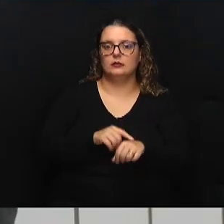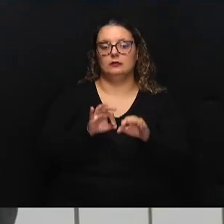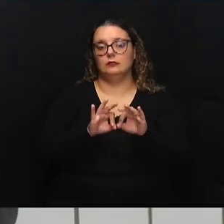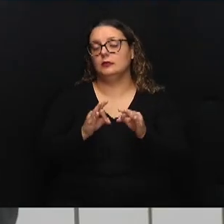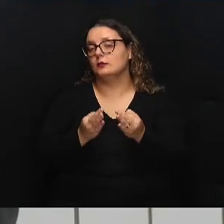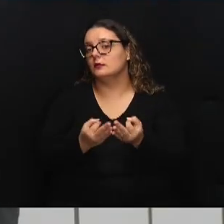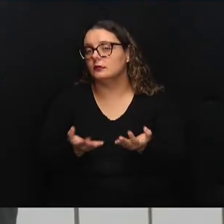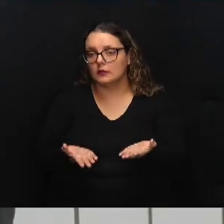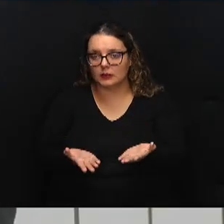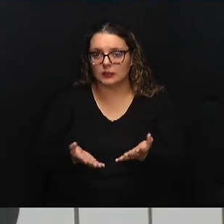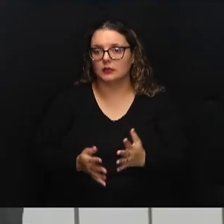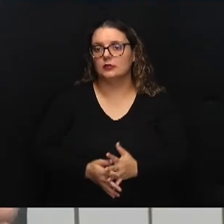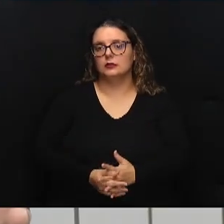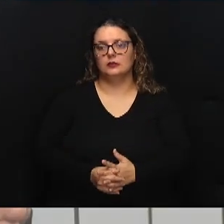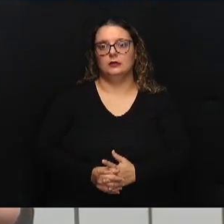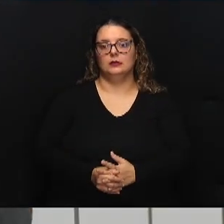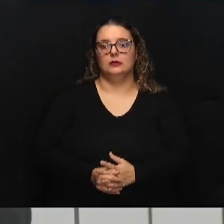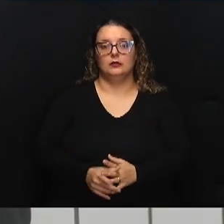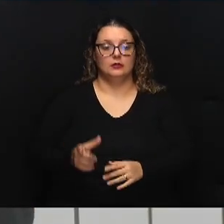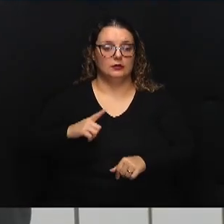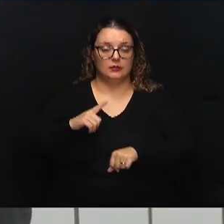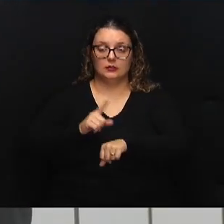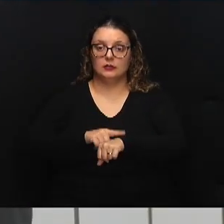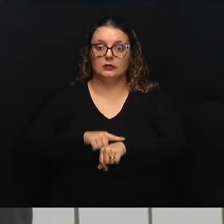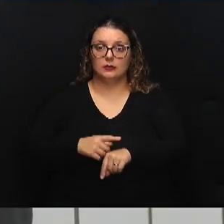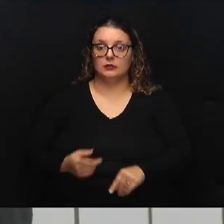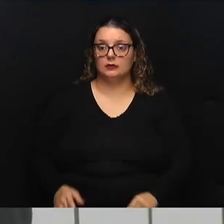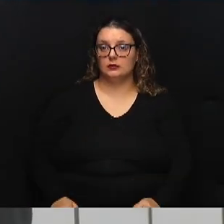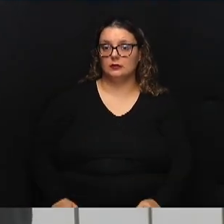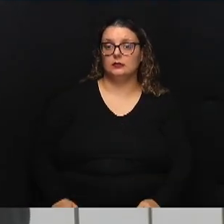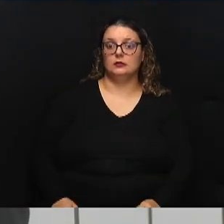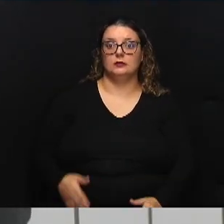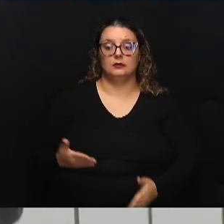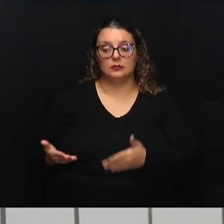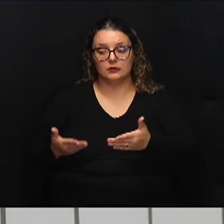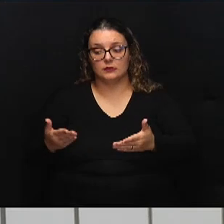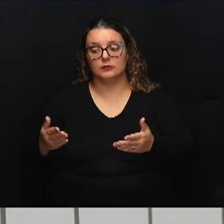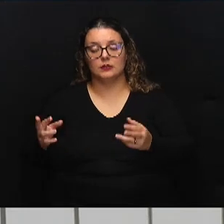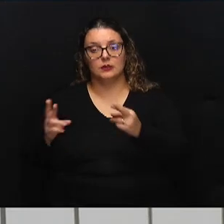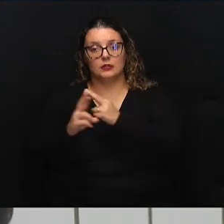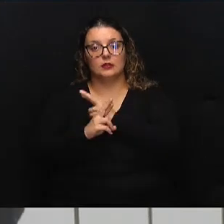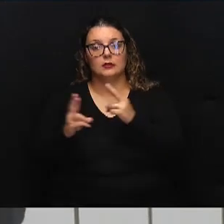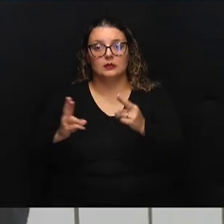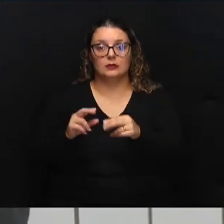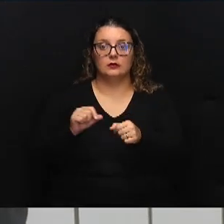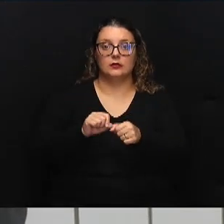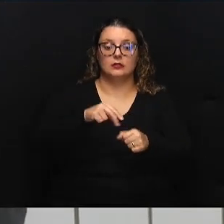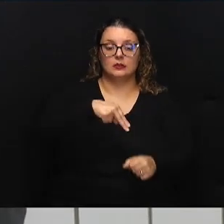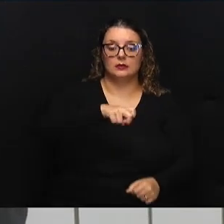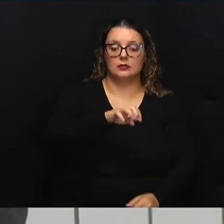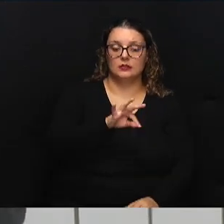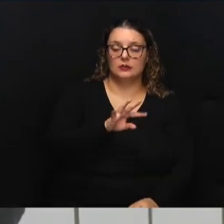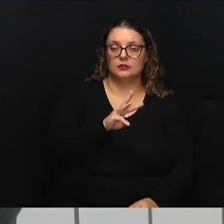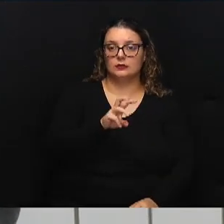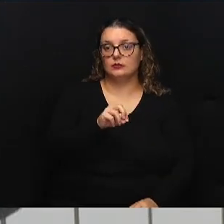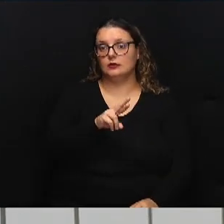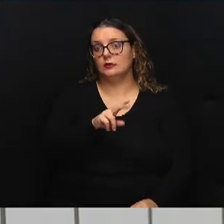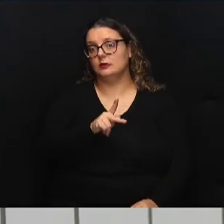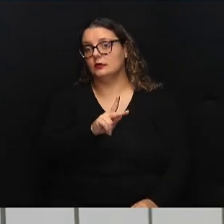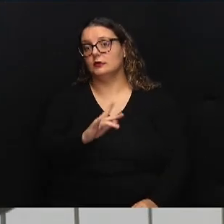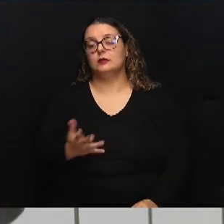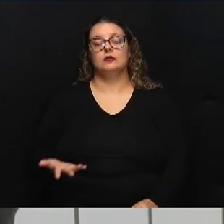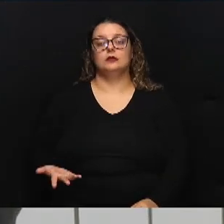família, você também ter tempo de cultivar amizade, você fazer networking, você